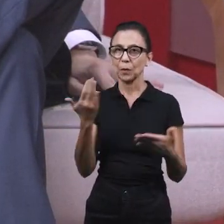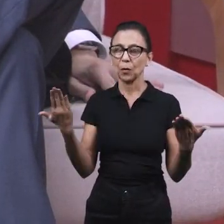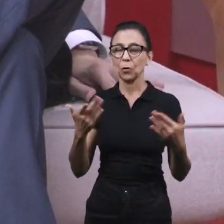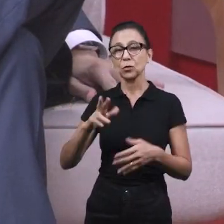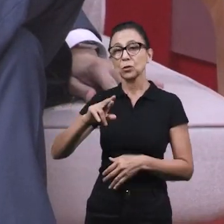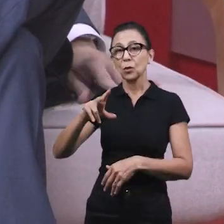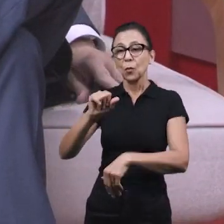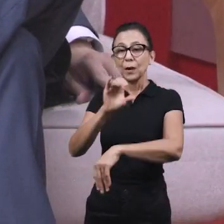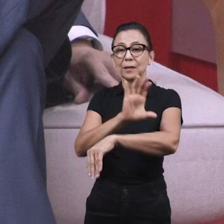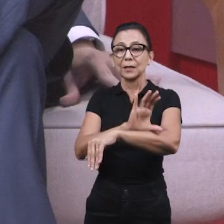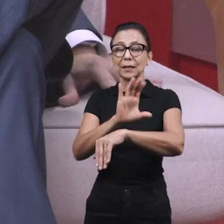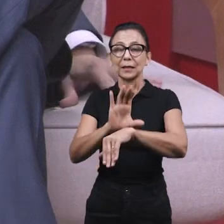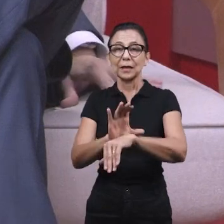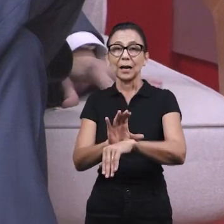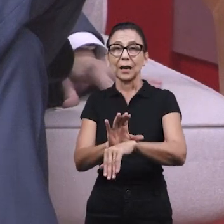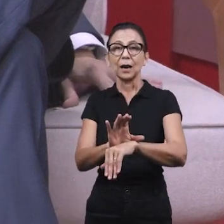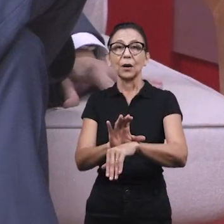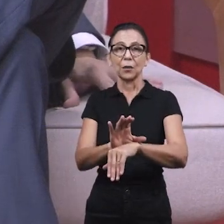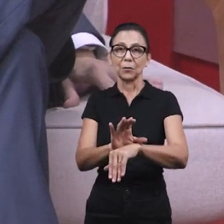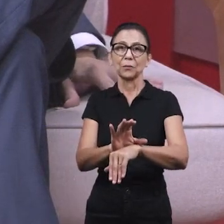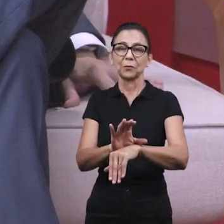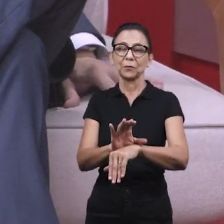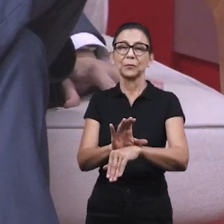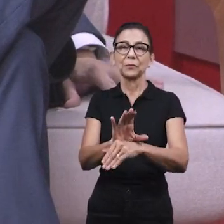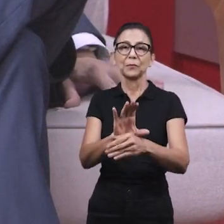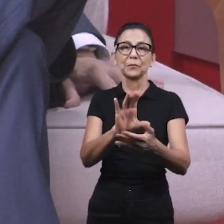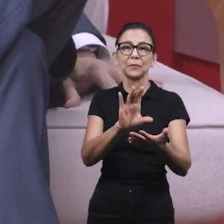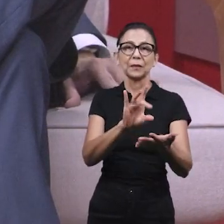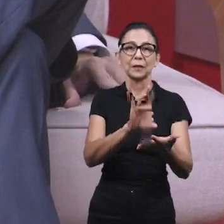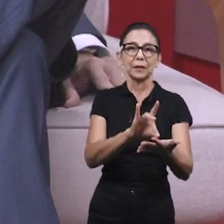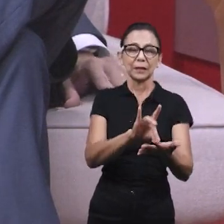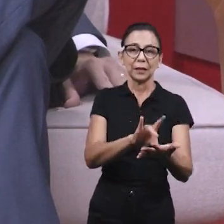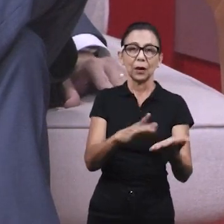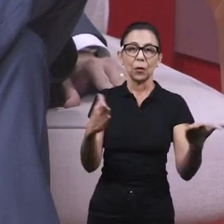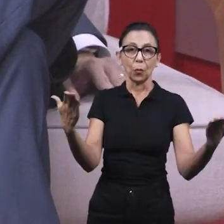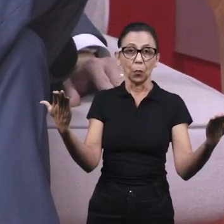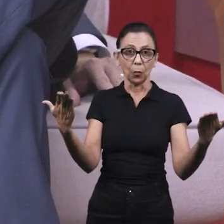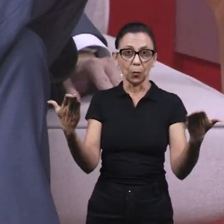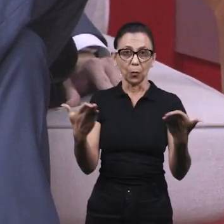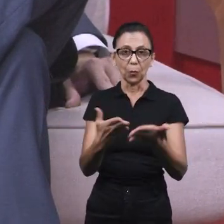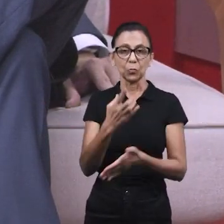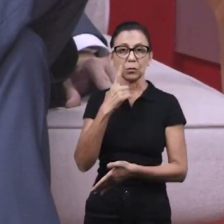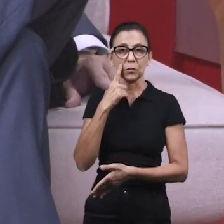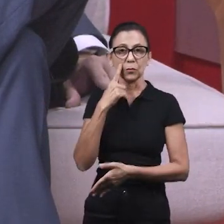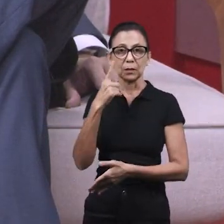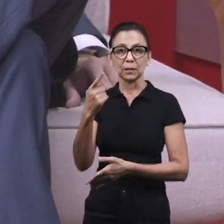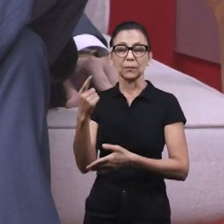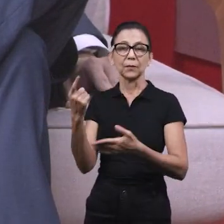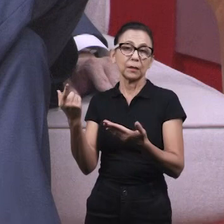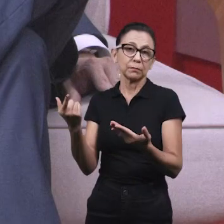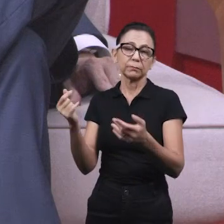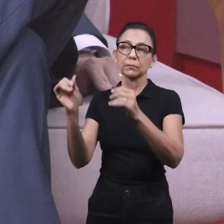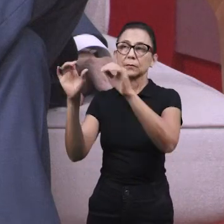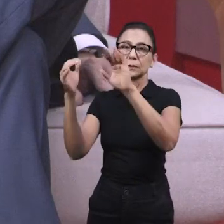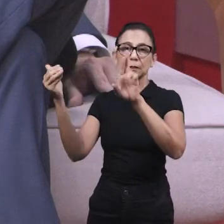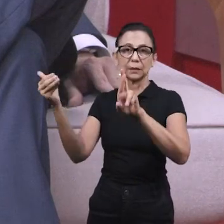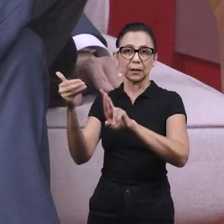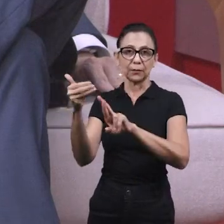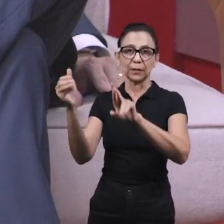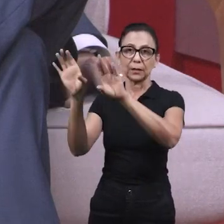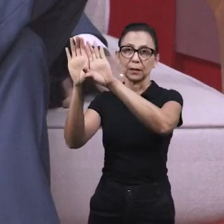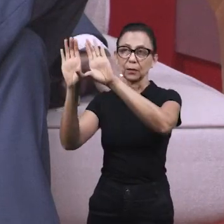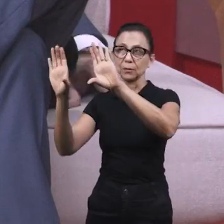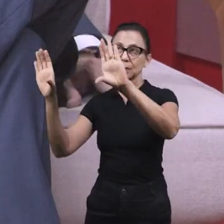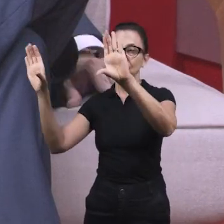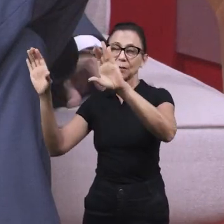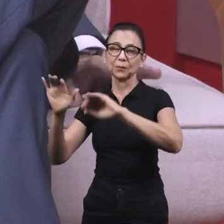da graça. Isso é muito bom lembrar. Porta da graça, isto é, a oportunidade de salvação, ela